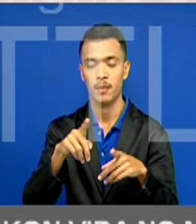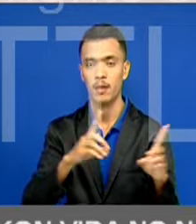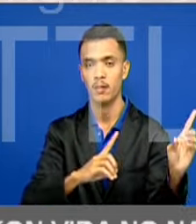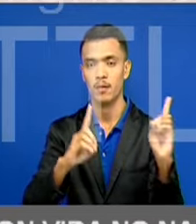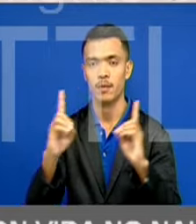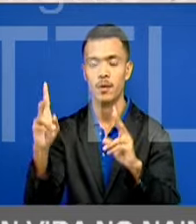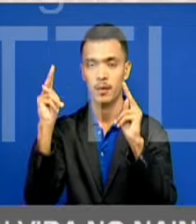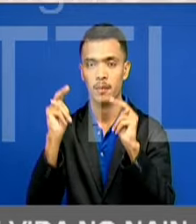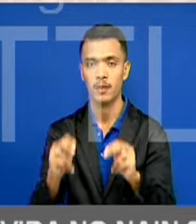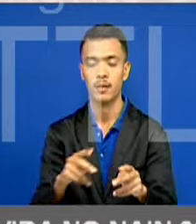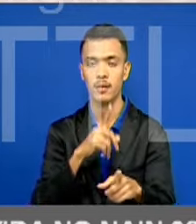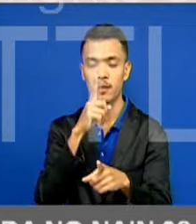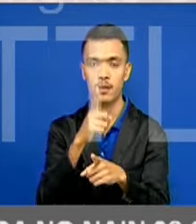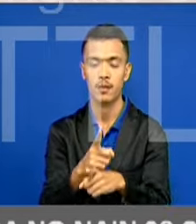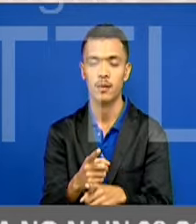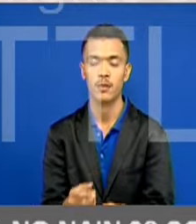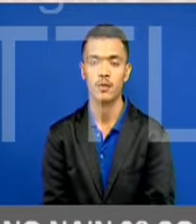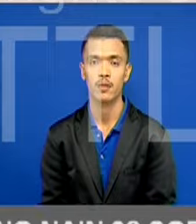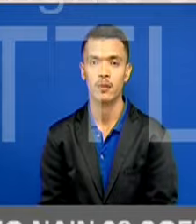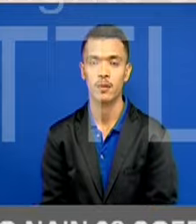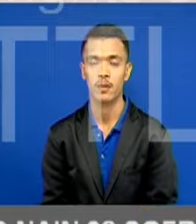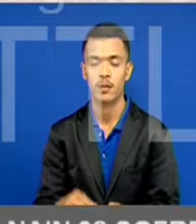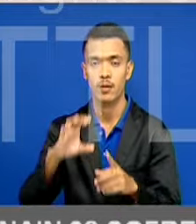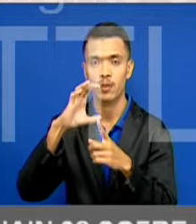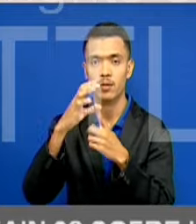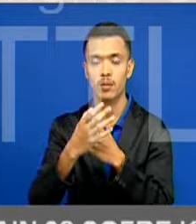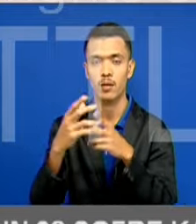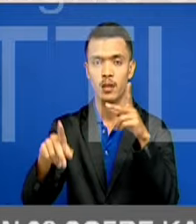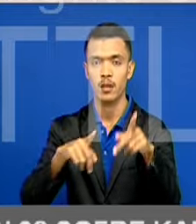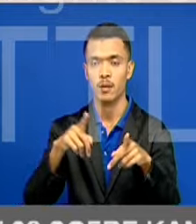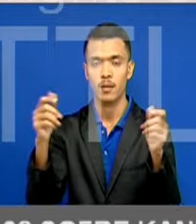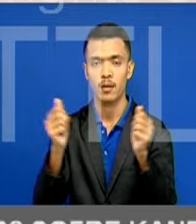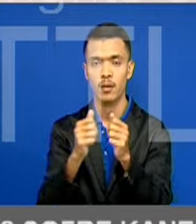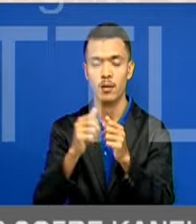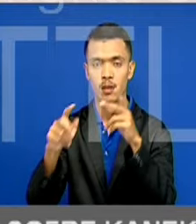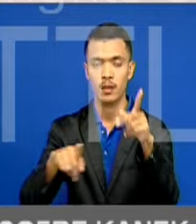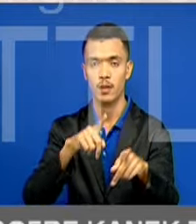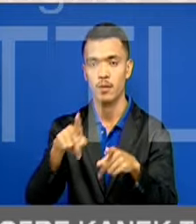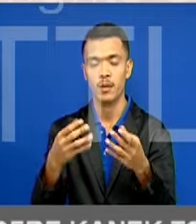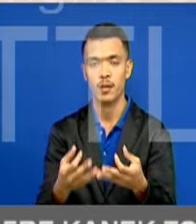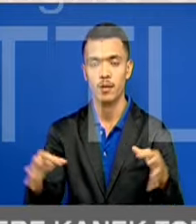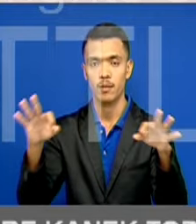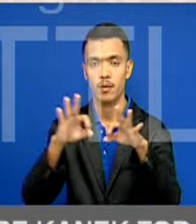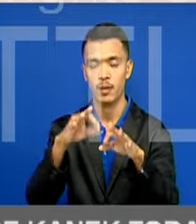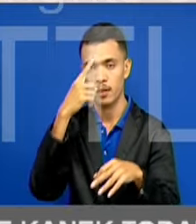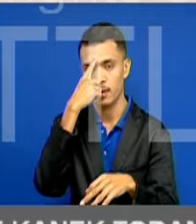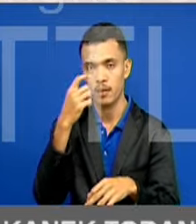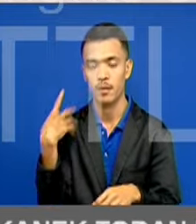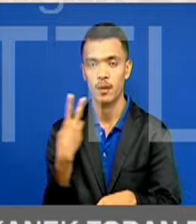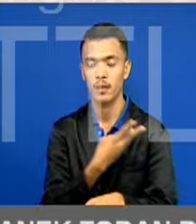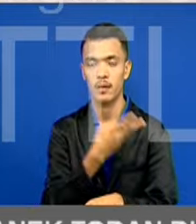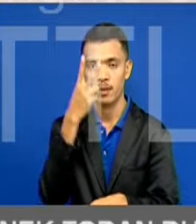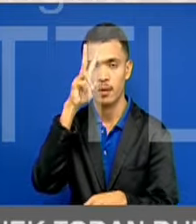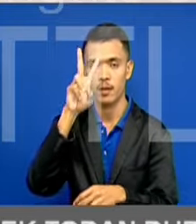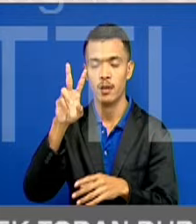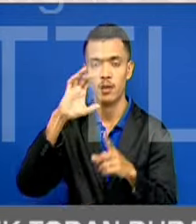tebes. Y tendencia y debe estar abando entre ema o emane, importante el tebes tamba. Y te haré cultura, y